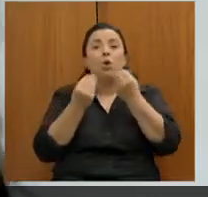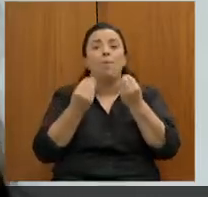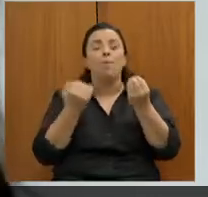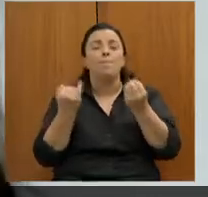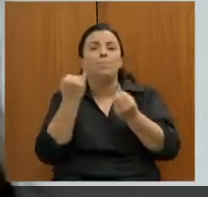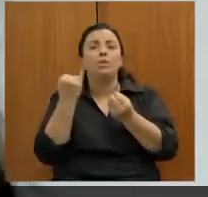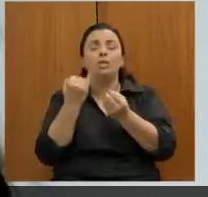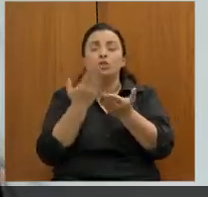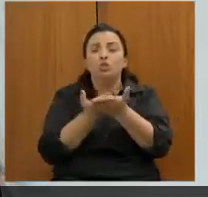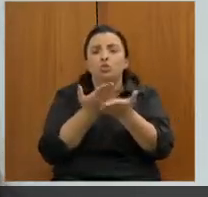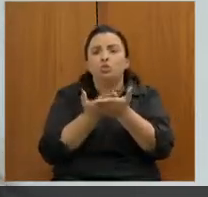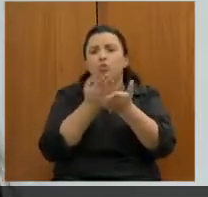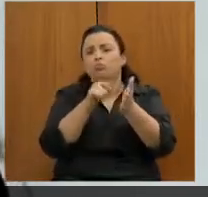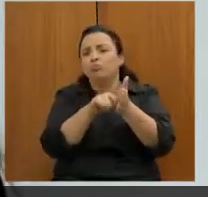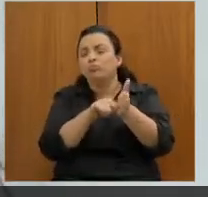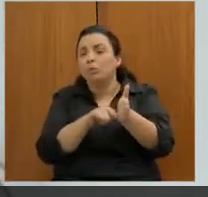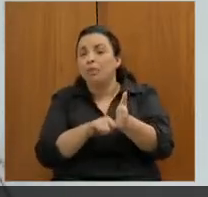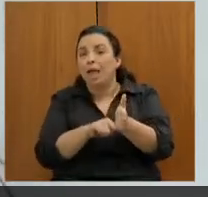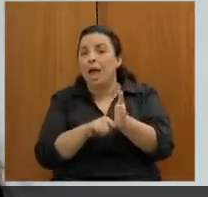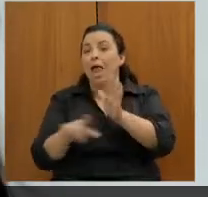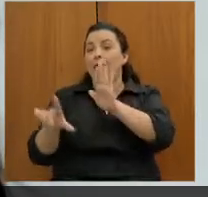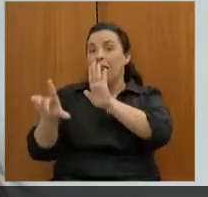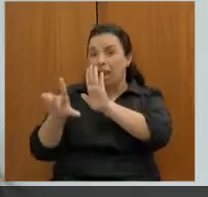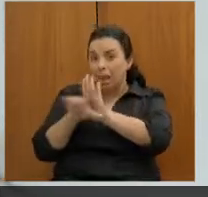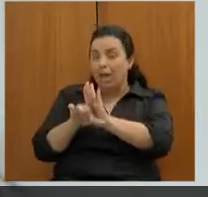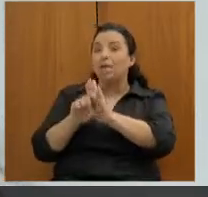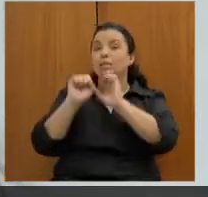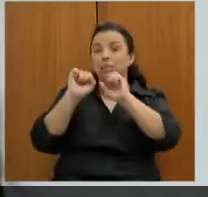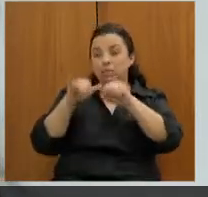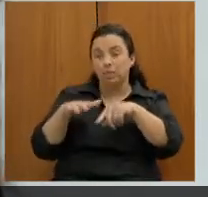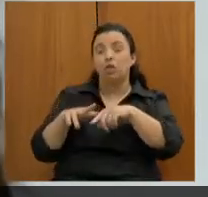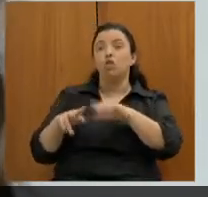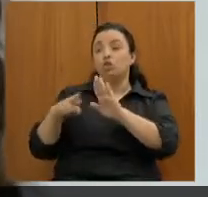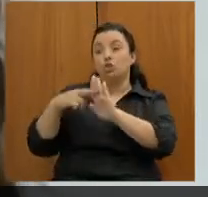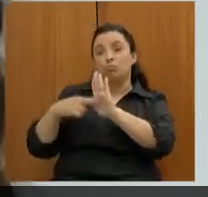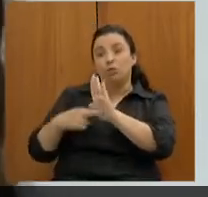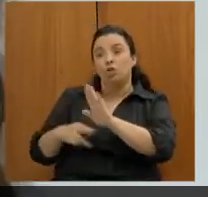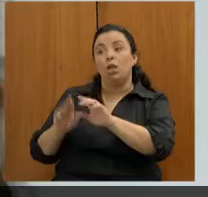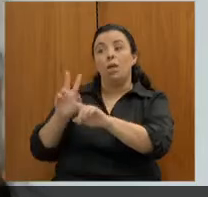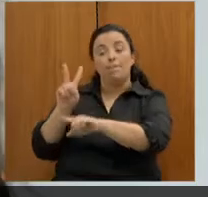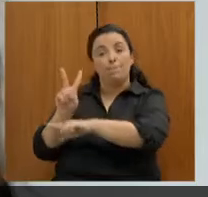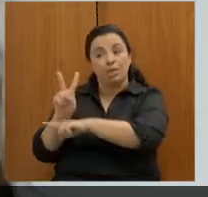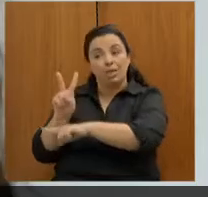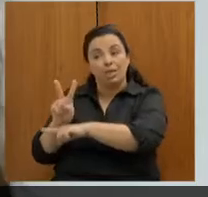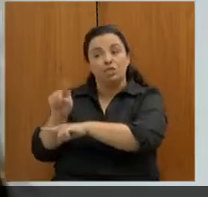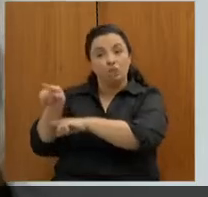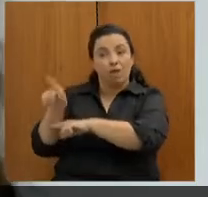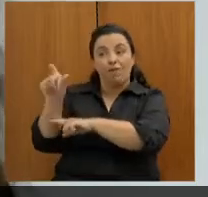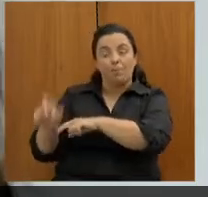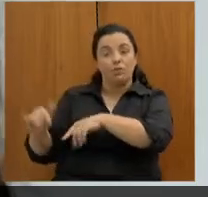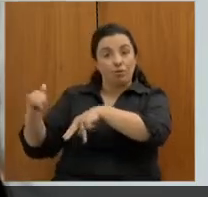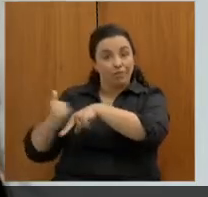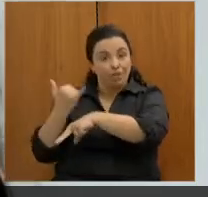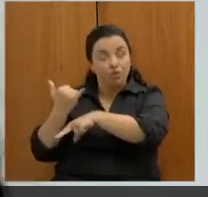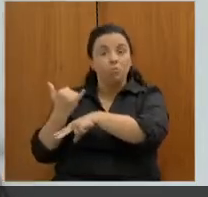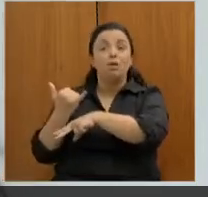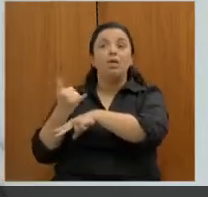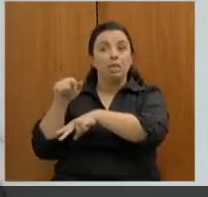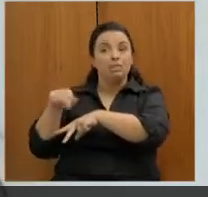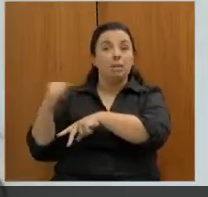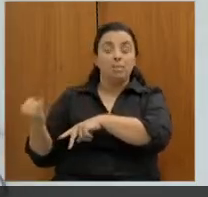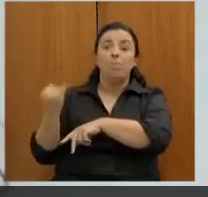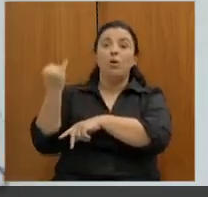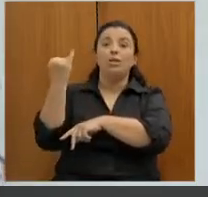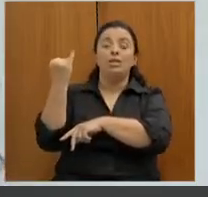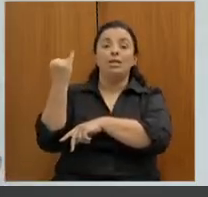lei de intenção a medida protetiva a pessoas que dão apoio à vítima isso é muito importante né